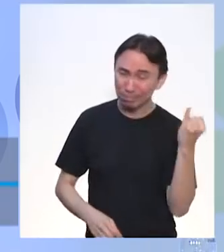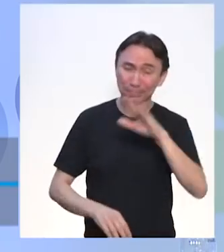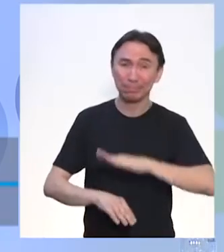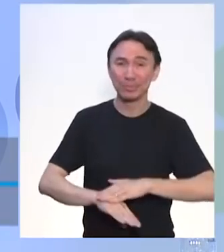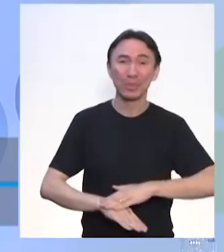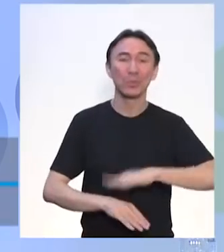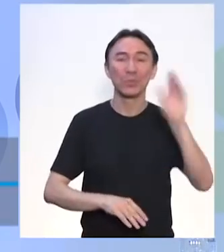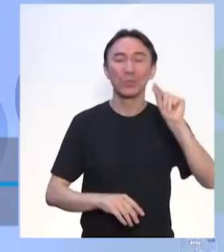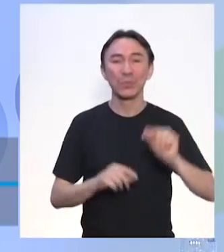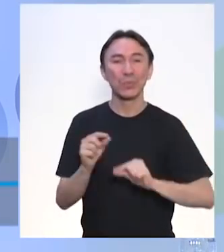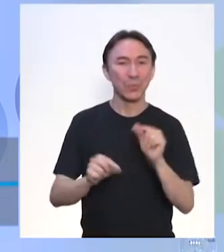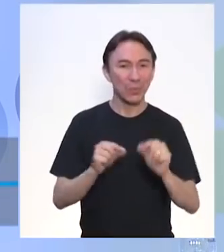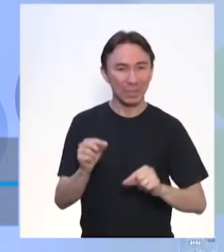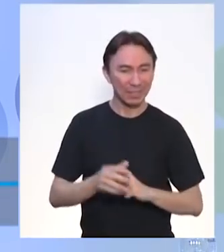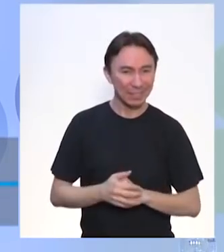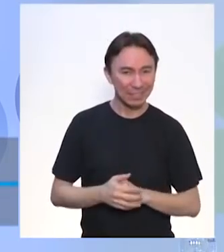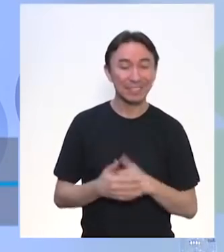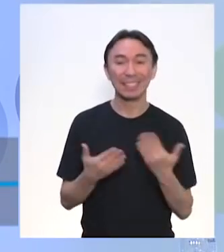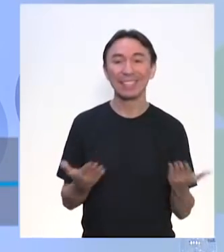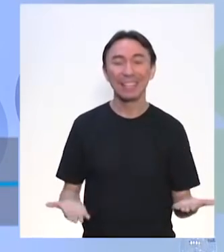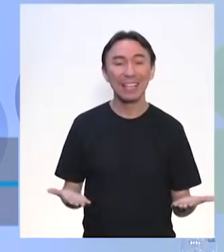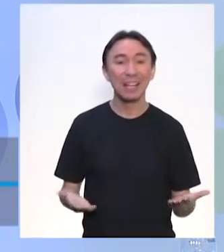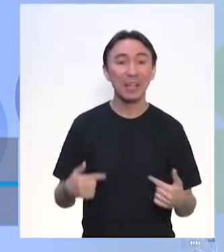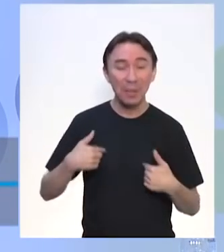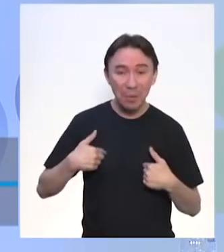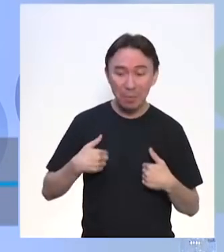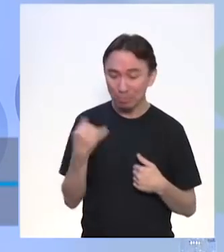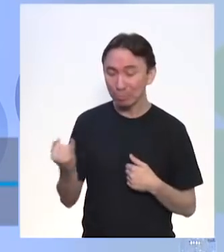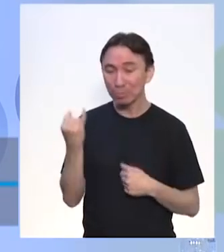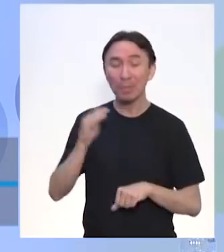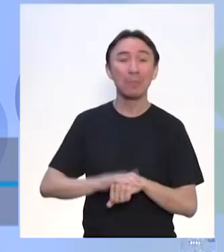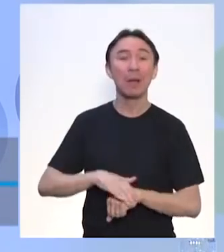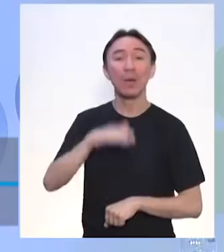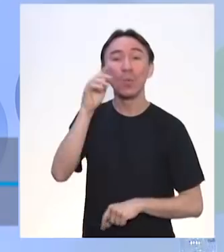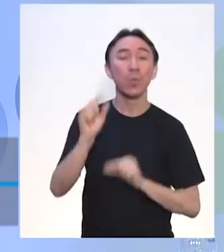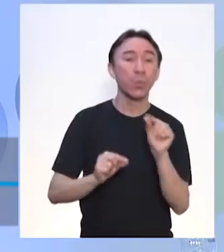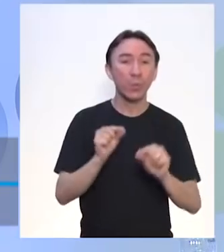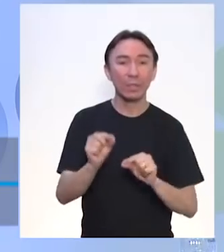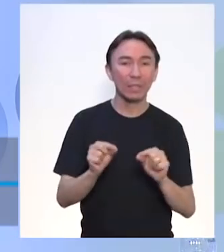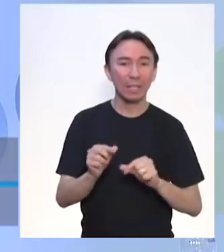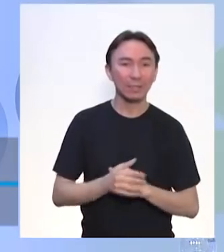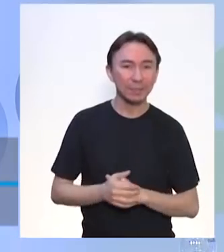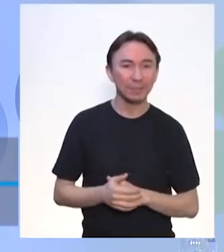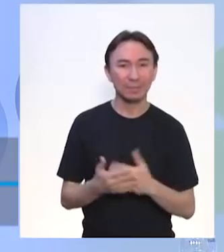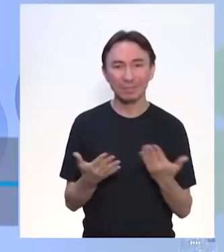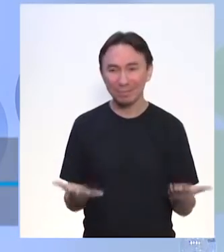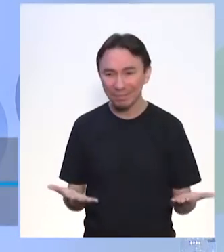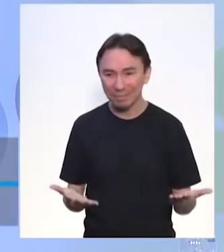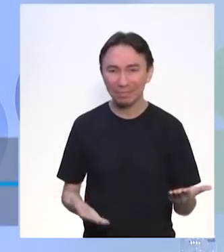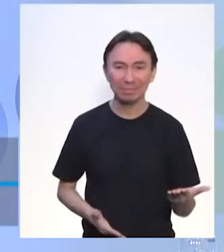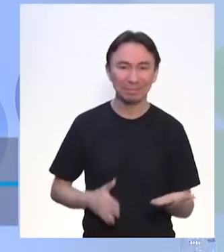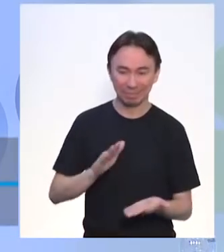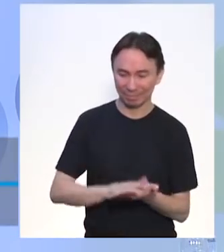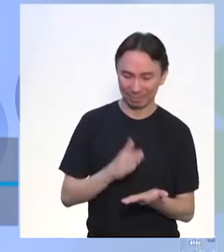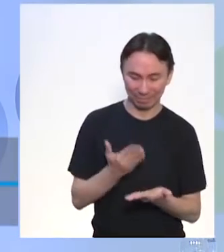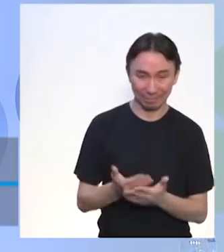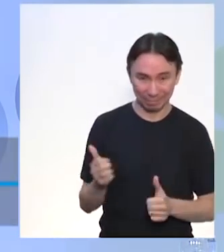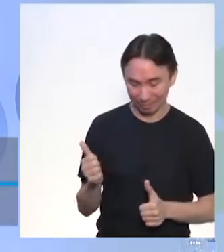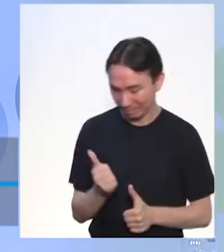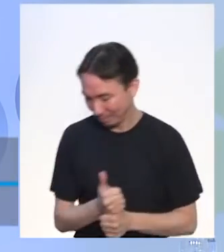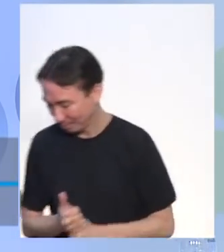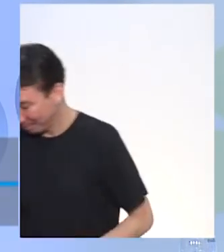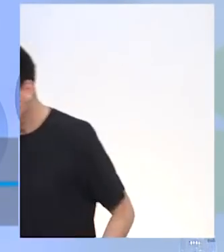que significa que, então, se eu sou a coisa mais importante do mundo, então, assim, eu só me importa, só o meu umbigo